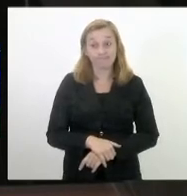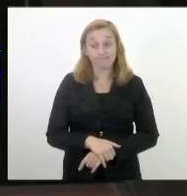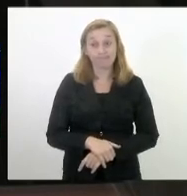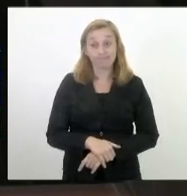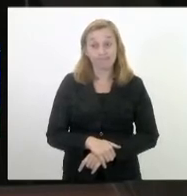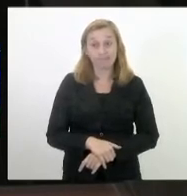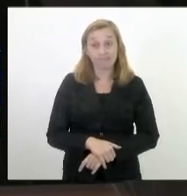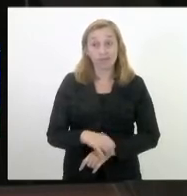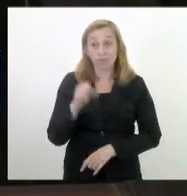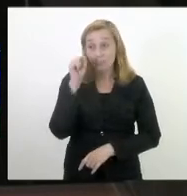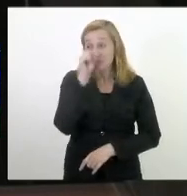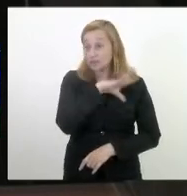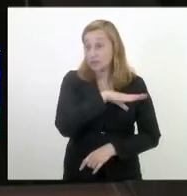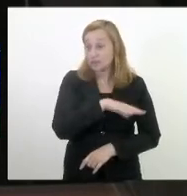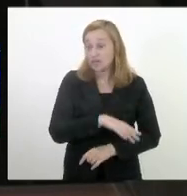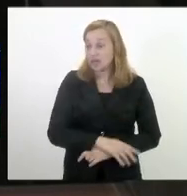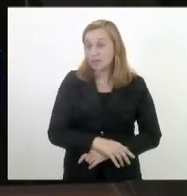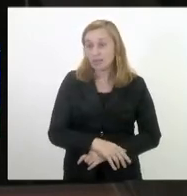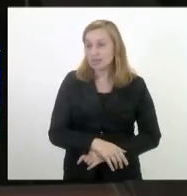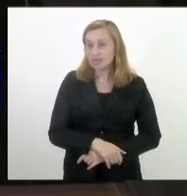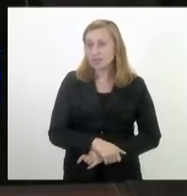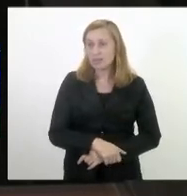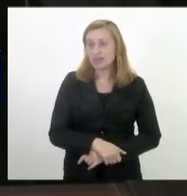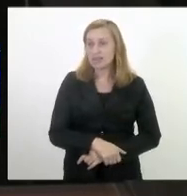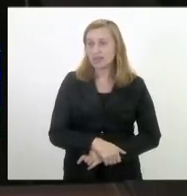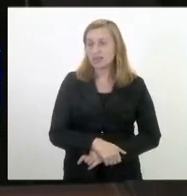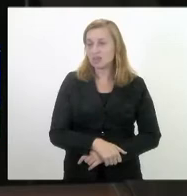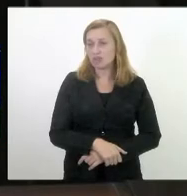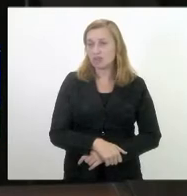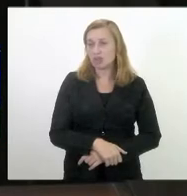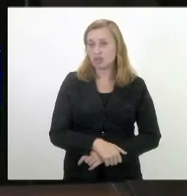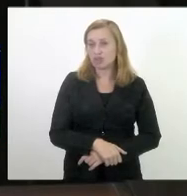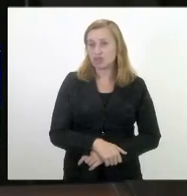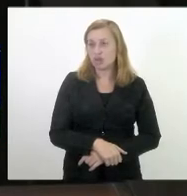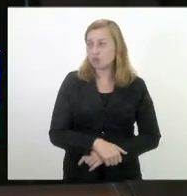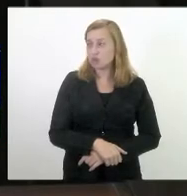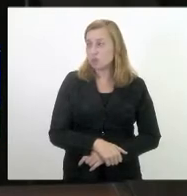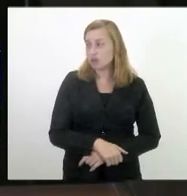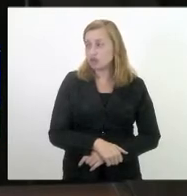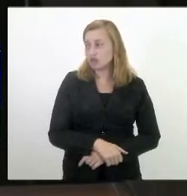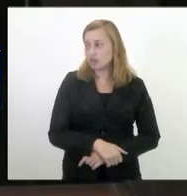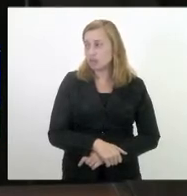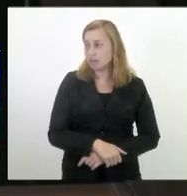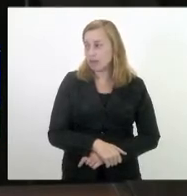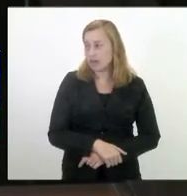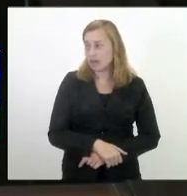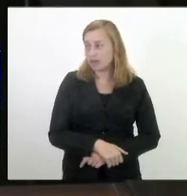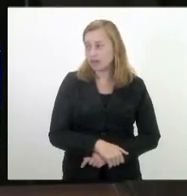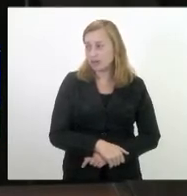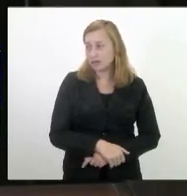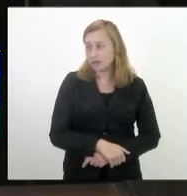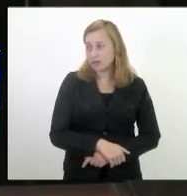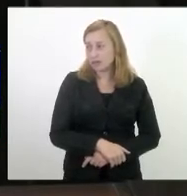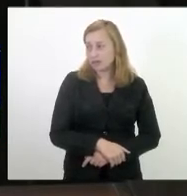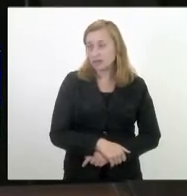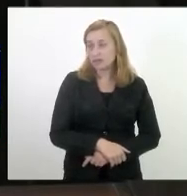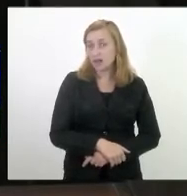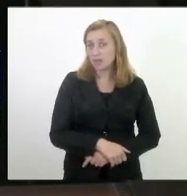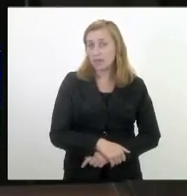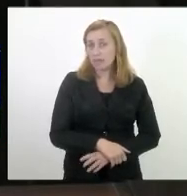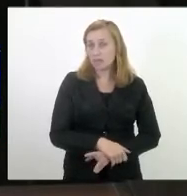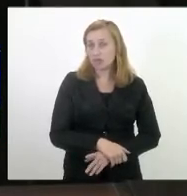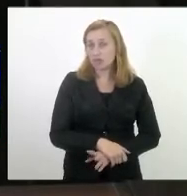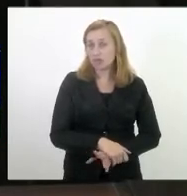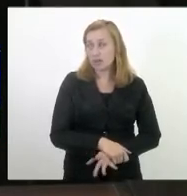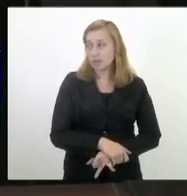absurdo que está o gás para as pessoas cozinharem os seus parcos